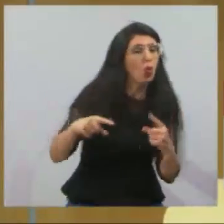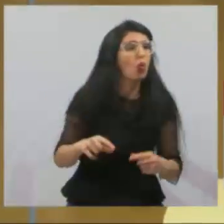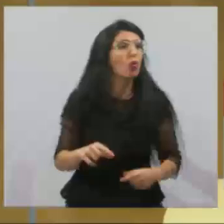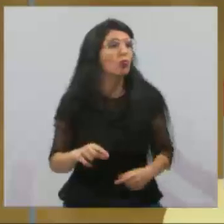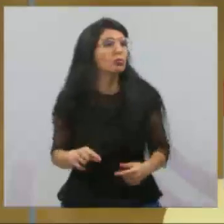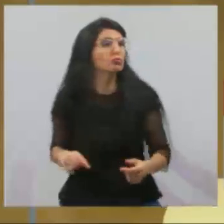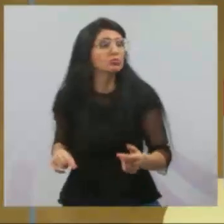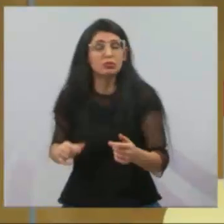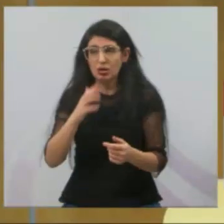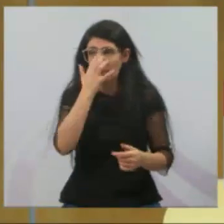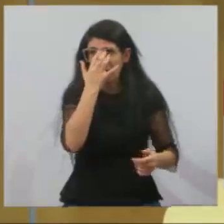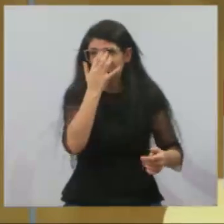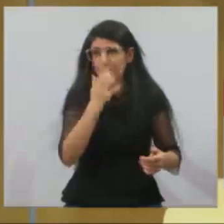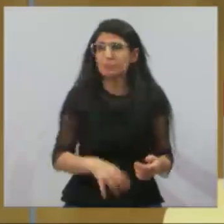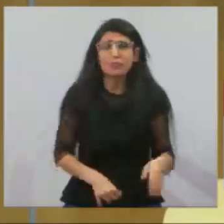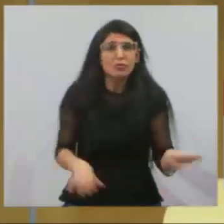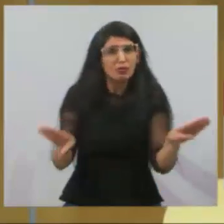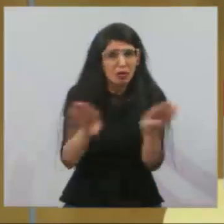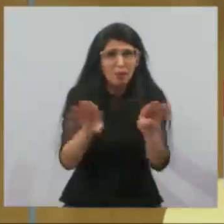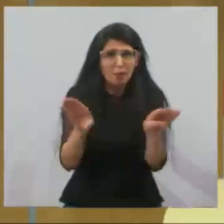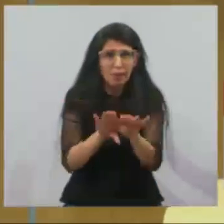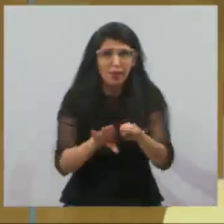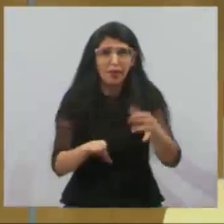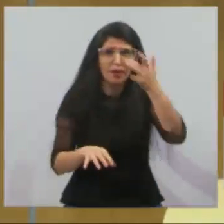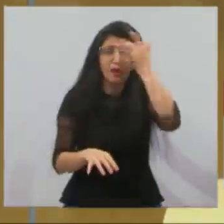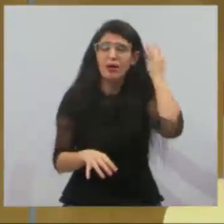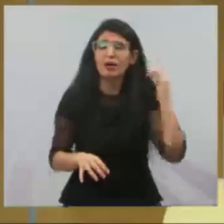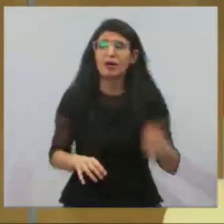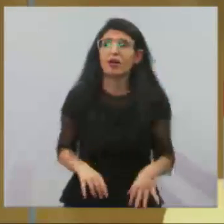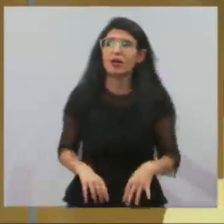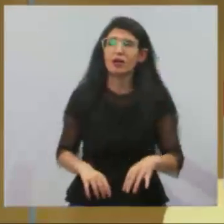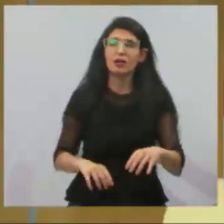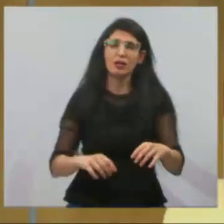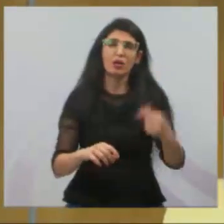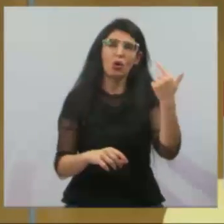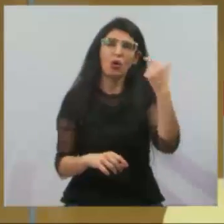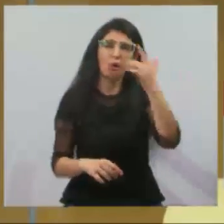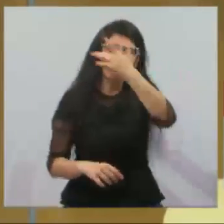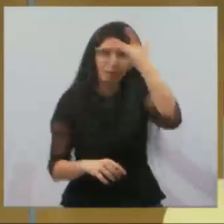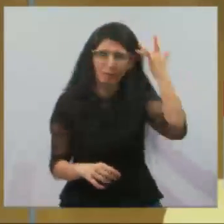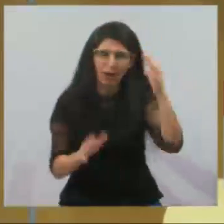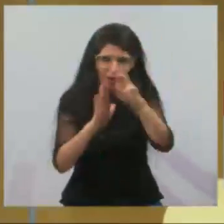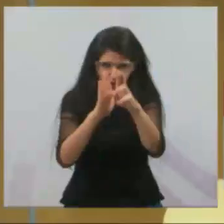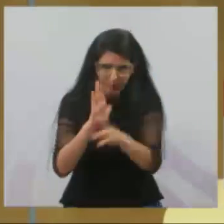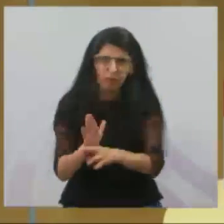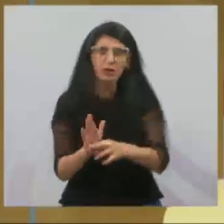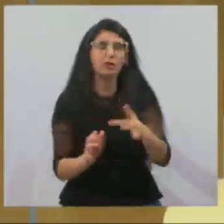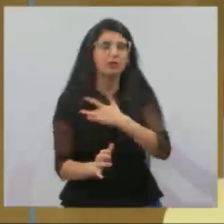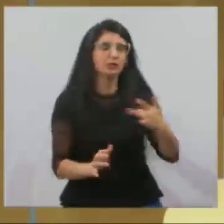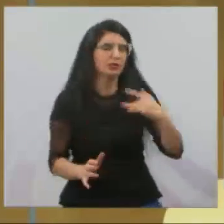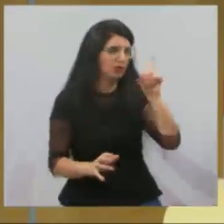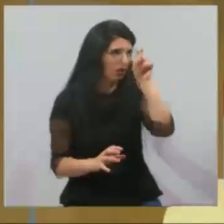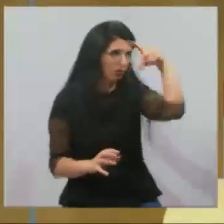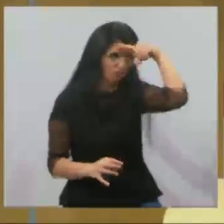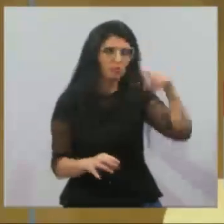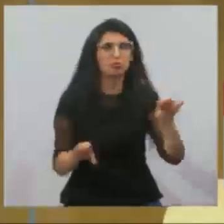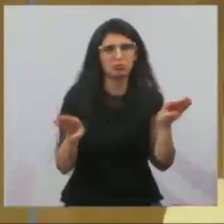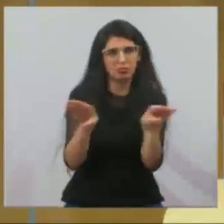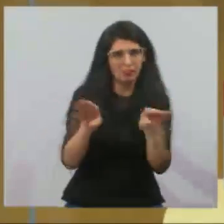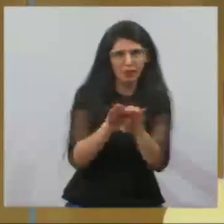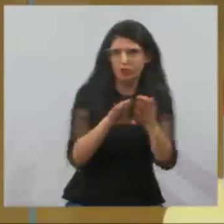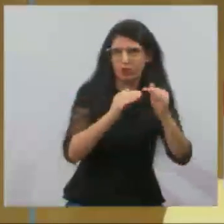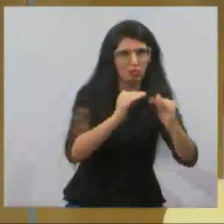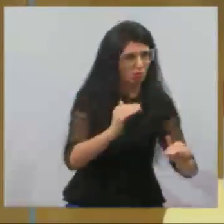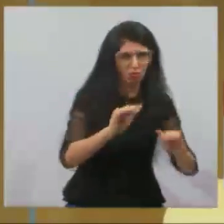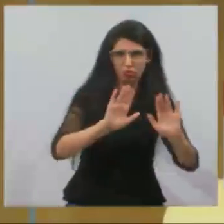servidores da área da saúde. Por que não teve essa postura desde quando começou o mandato? Porque agora que está em cima de uma nova